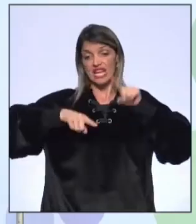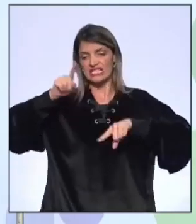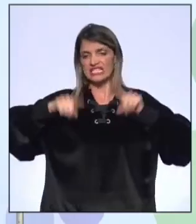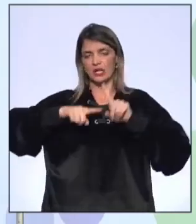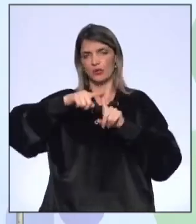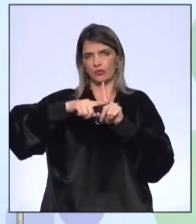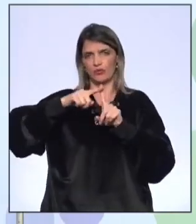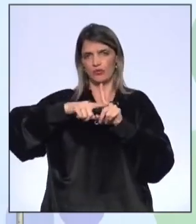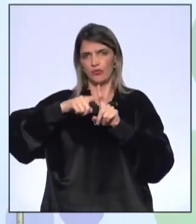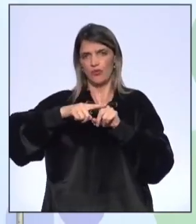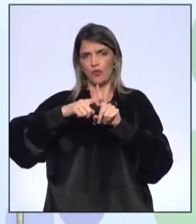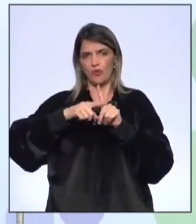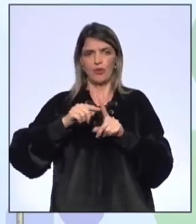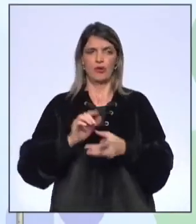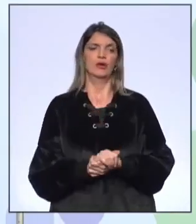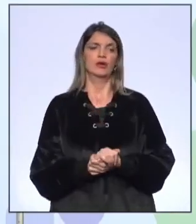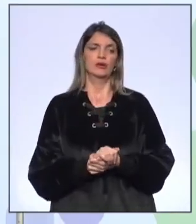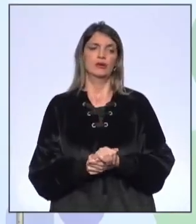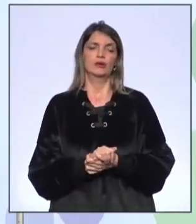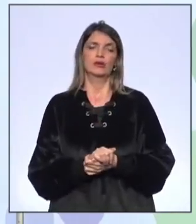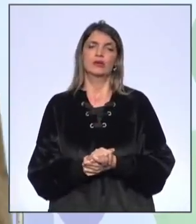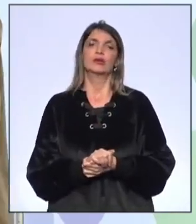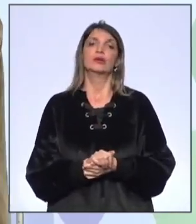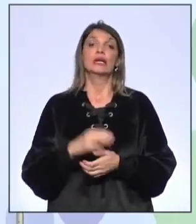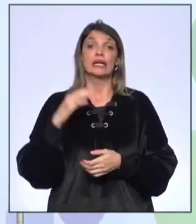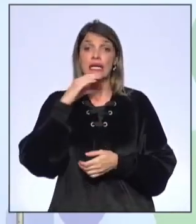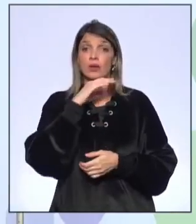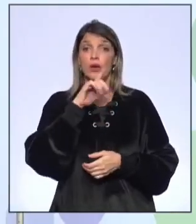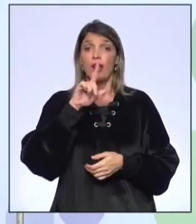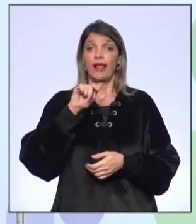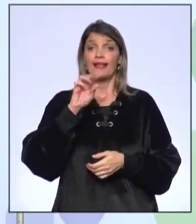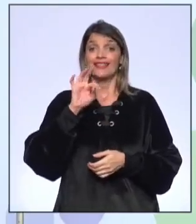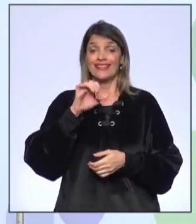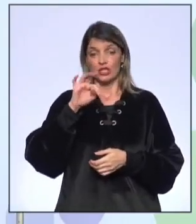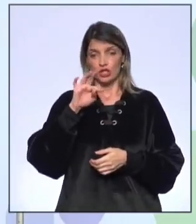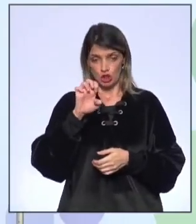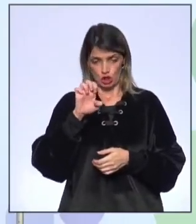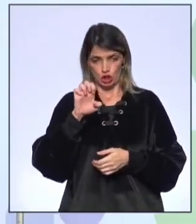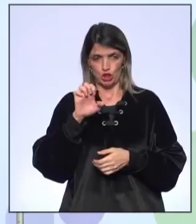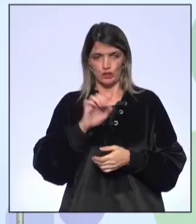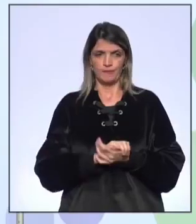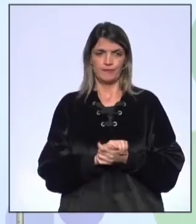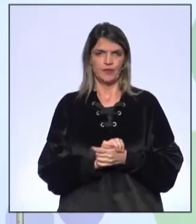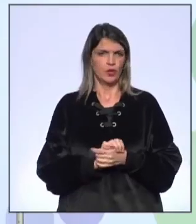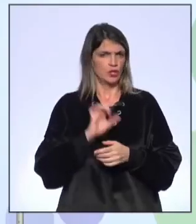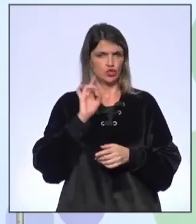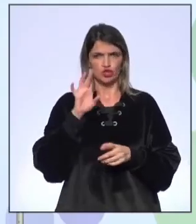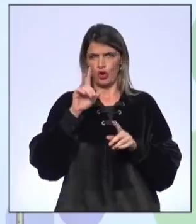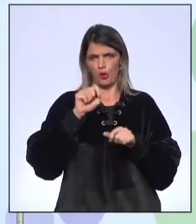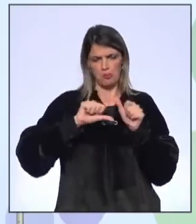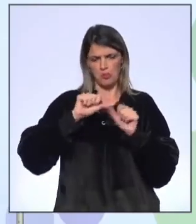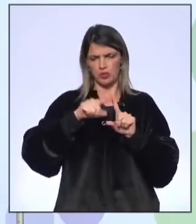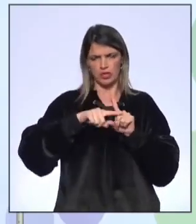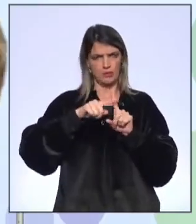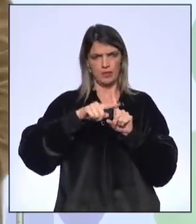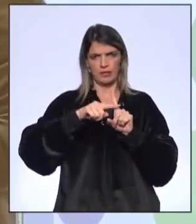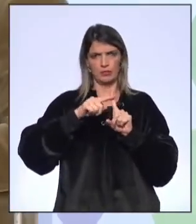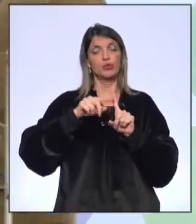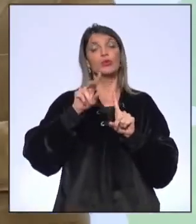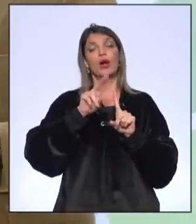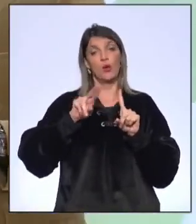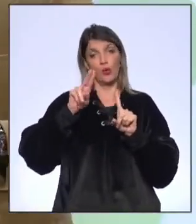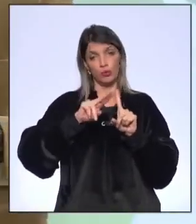naquele momento? Então você vai usar a equação do calor latente. Agora, se variou só a temperatura, você vai usar a equação do